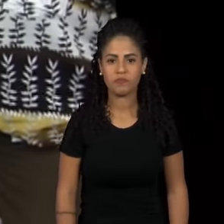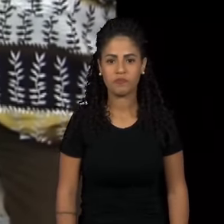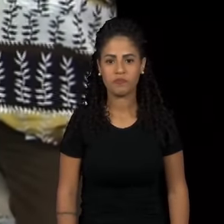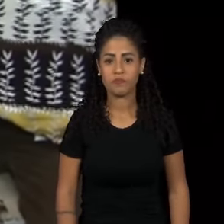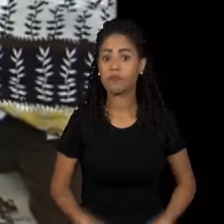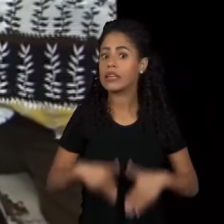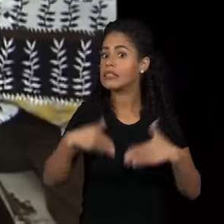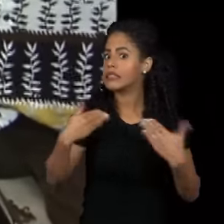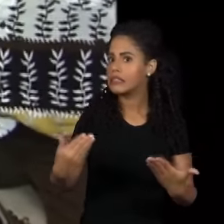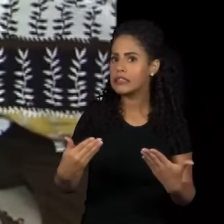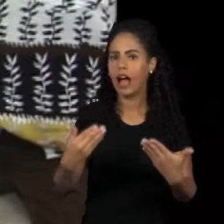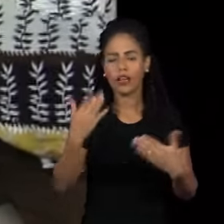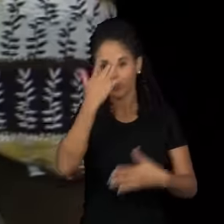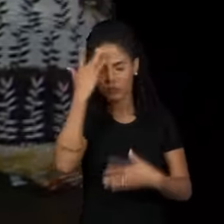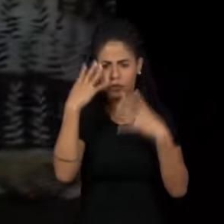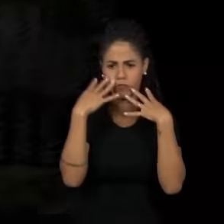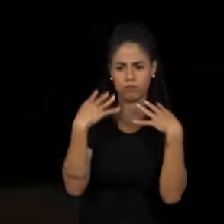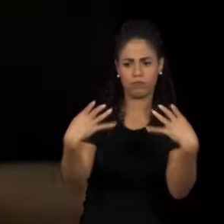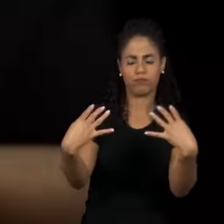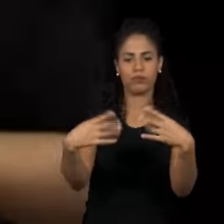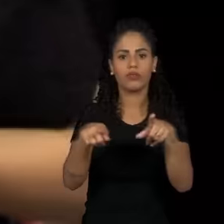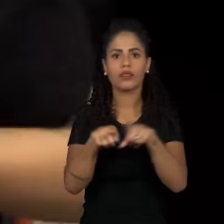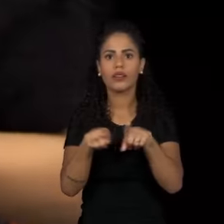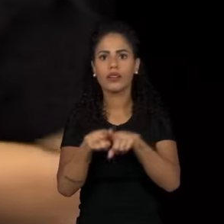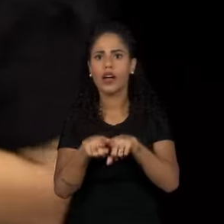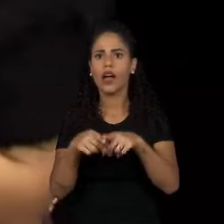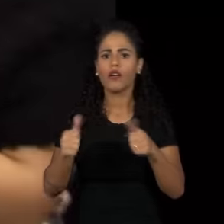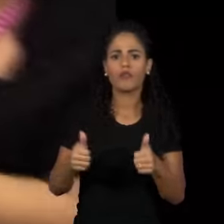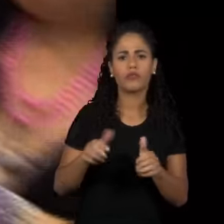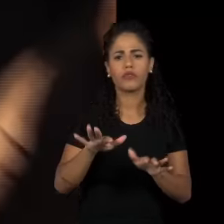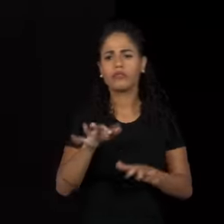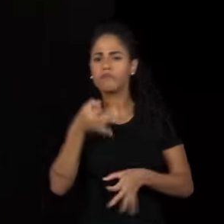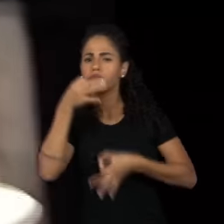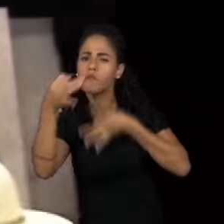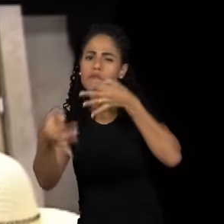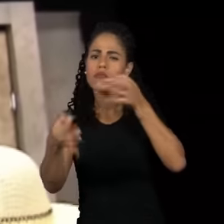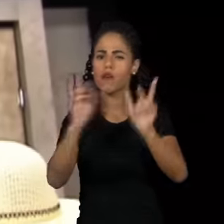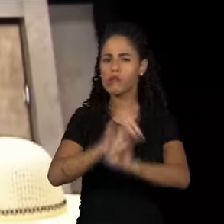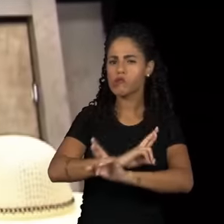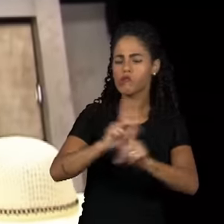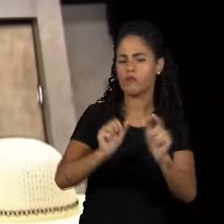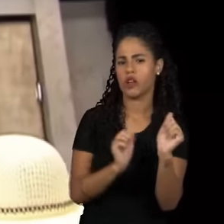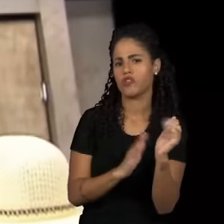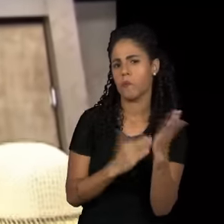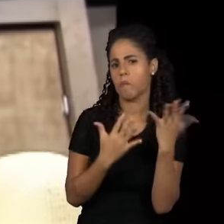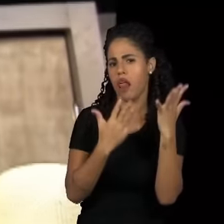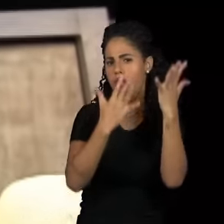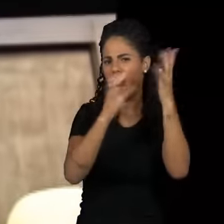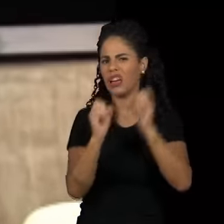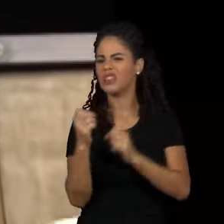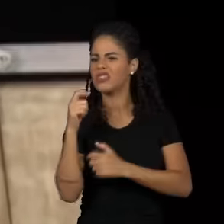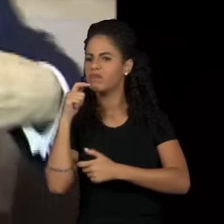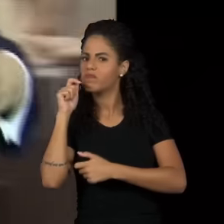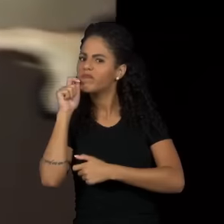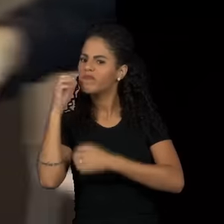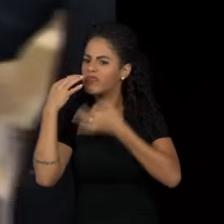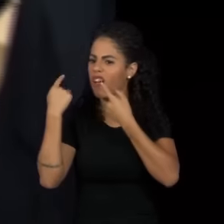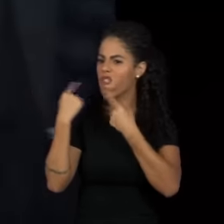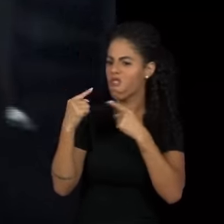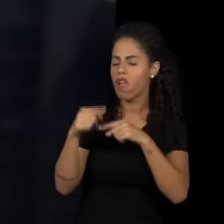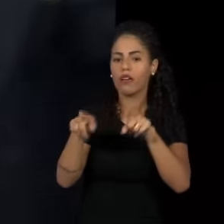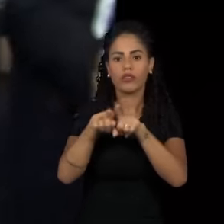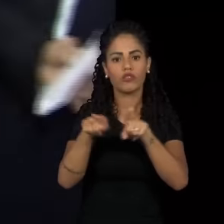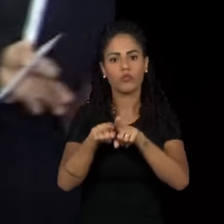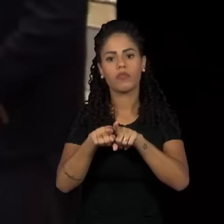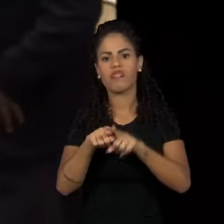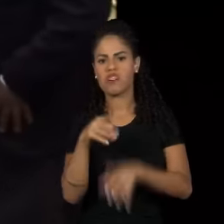A reação dos críticos e de parte do público foi controversa, recebendo elogios e algumas críticas que acusavam